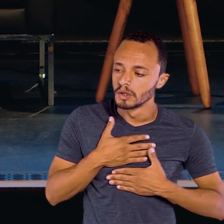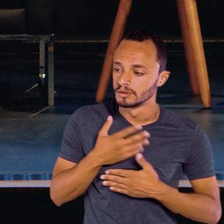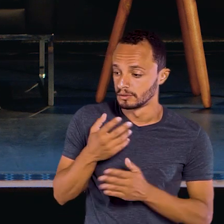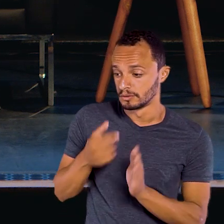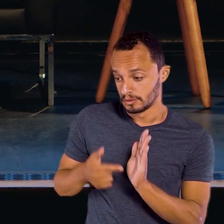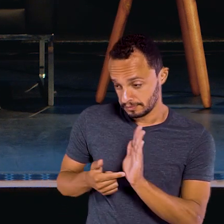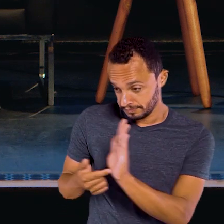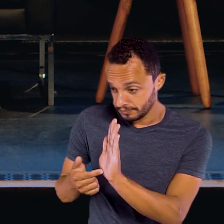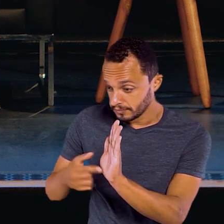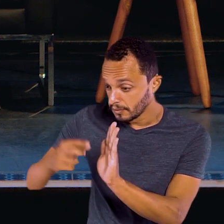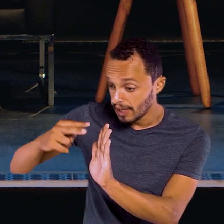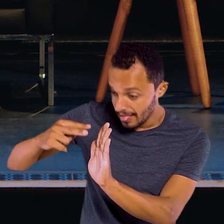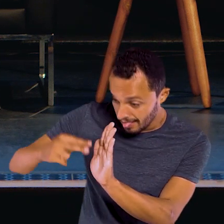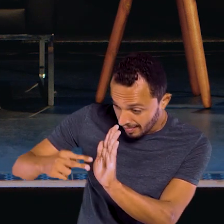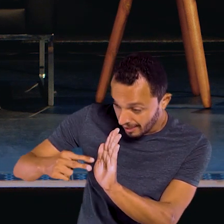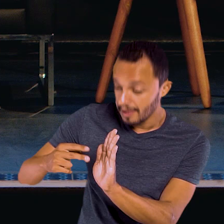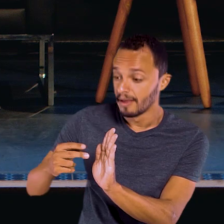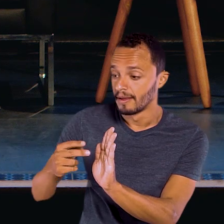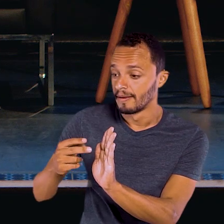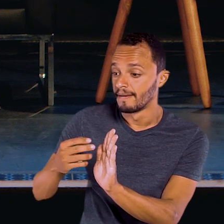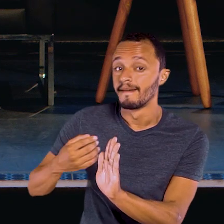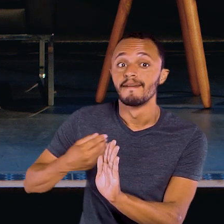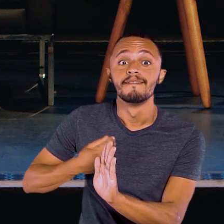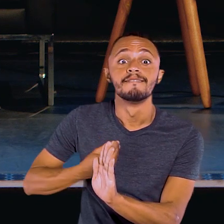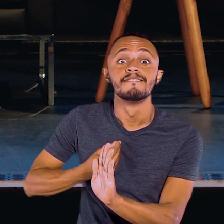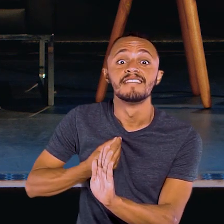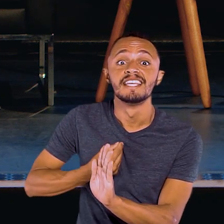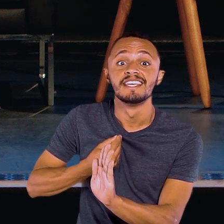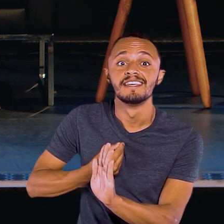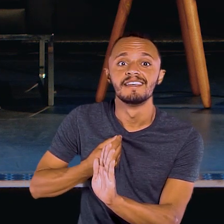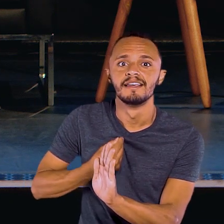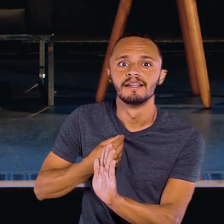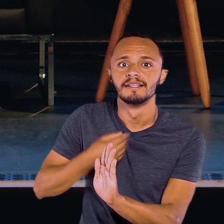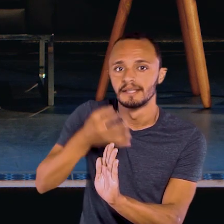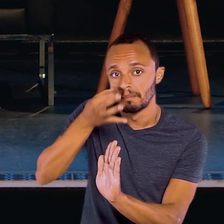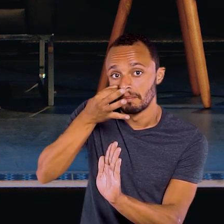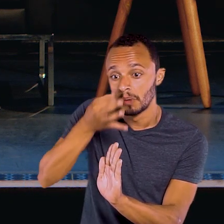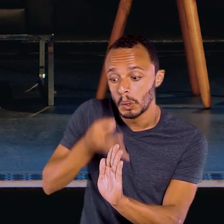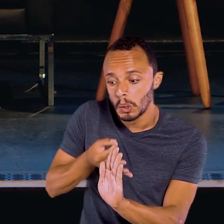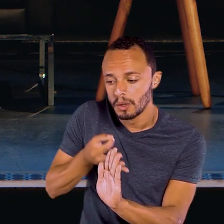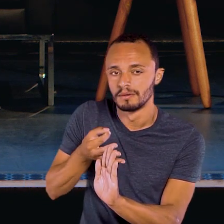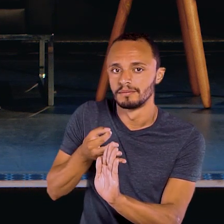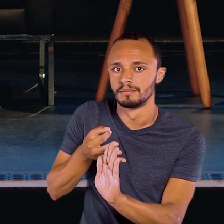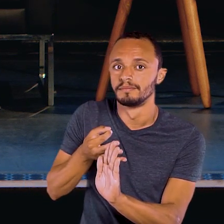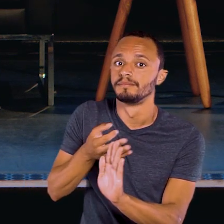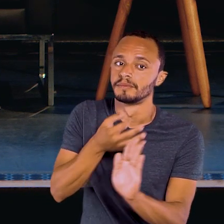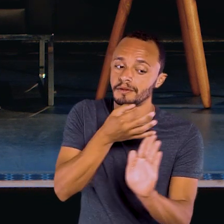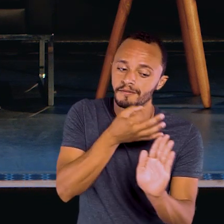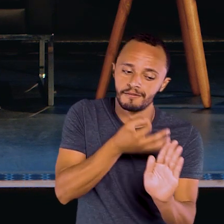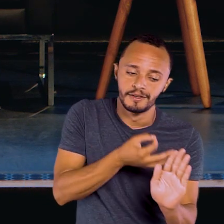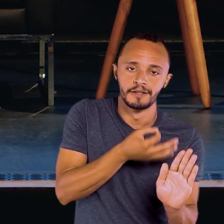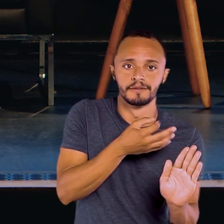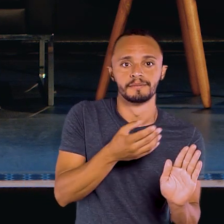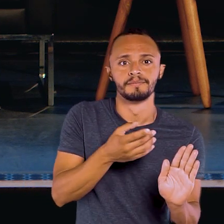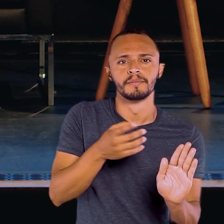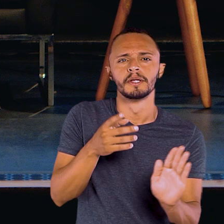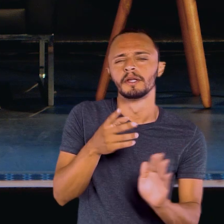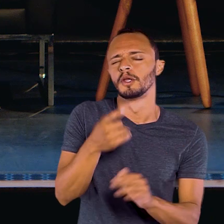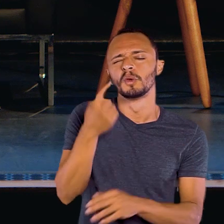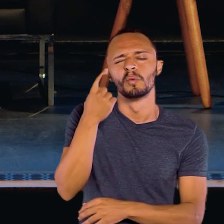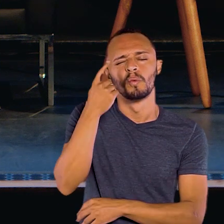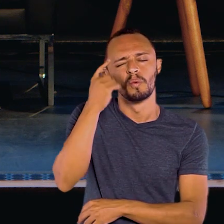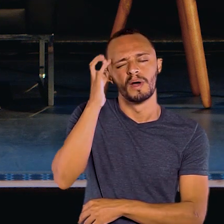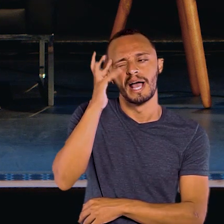vidas. Não precisam concordar comigo, obviamente, né? mas que comecem a refletir sobre a sua